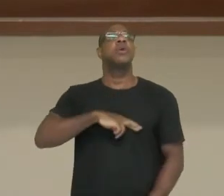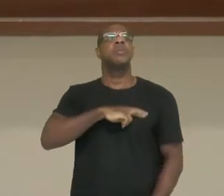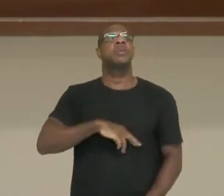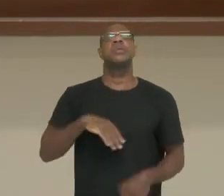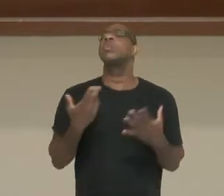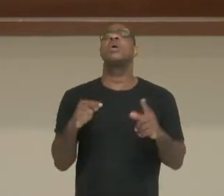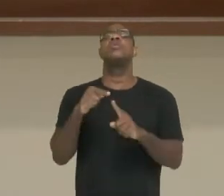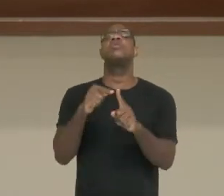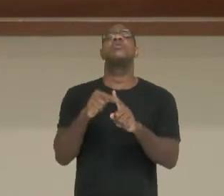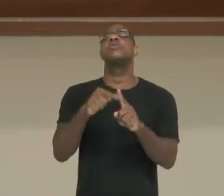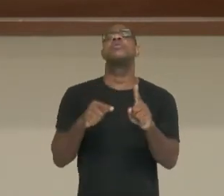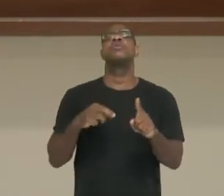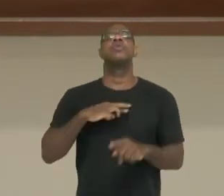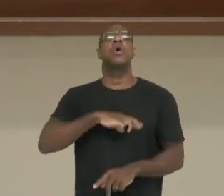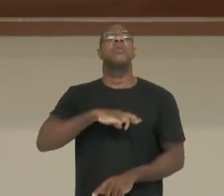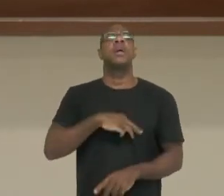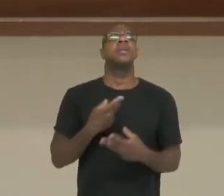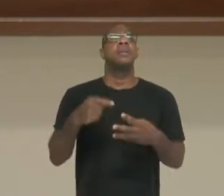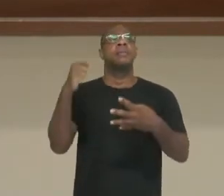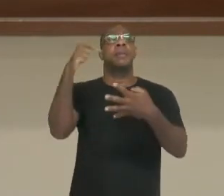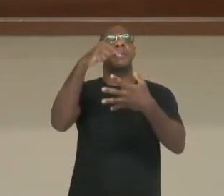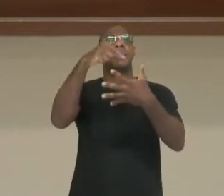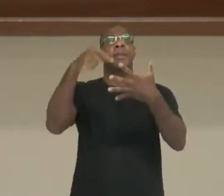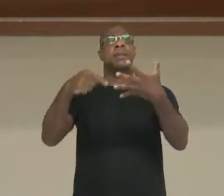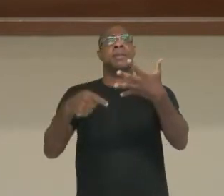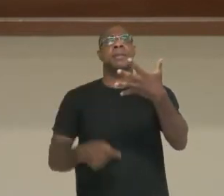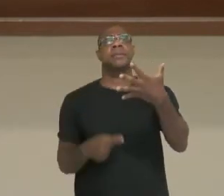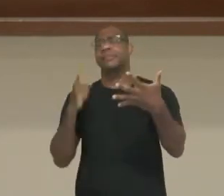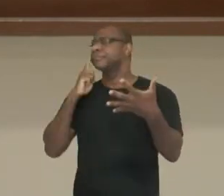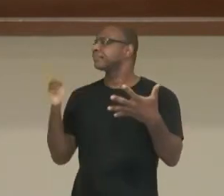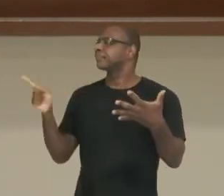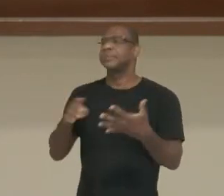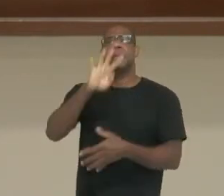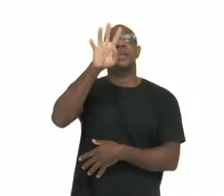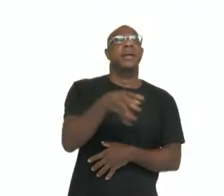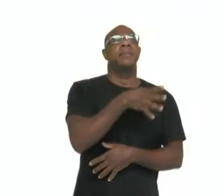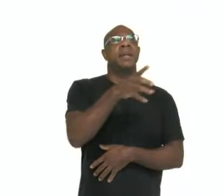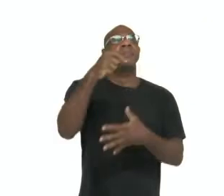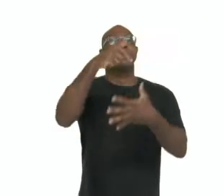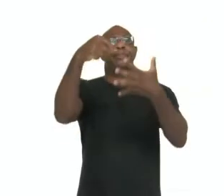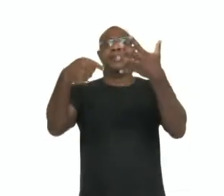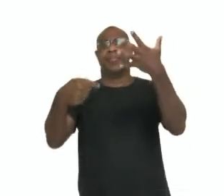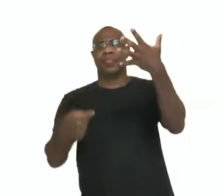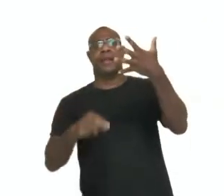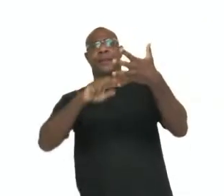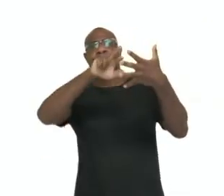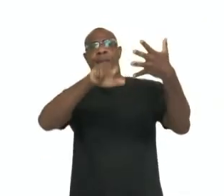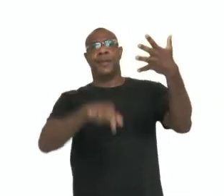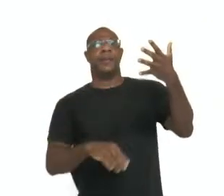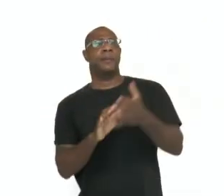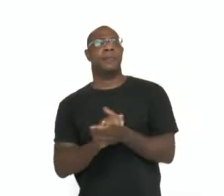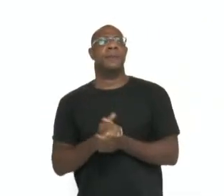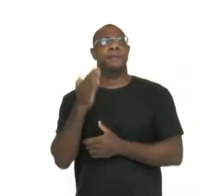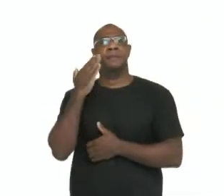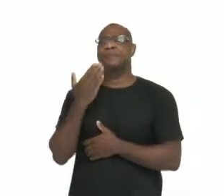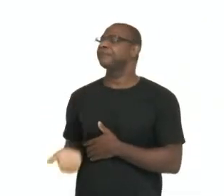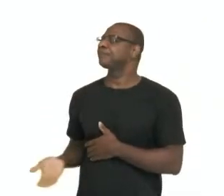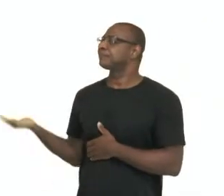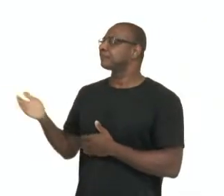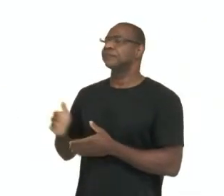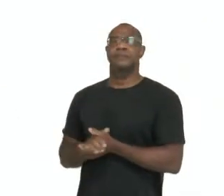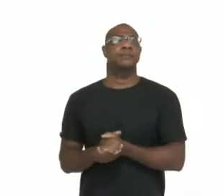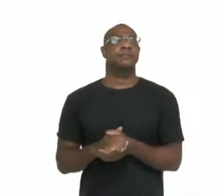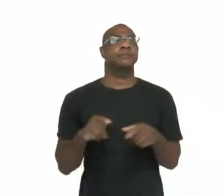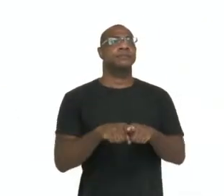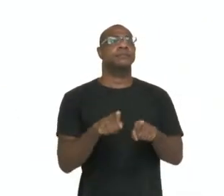os tipos, professora? Eu fiz uma tabelinha aqui para mostrar uma comparação entre o tipo de abordagem e